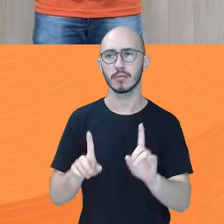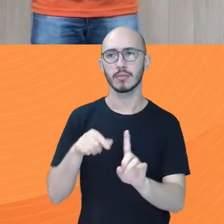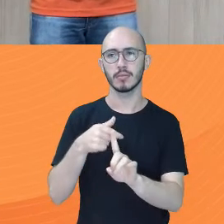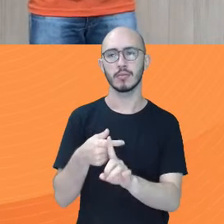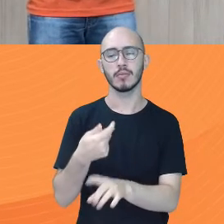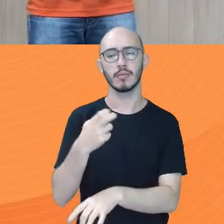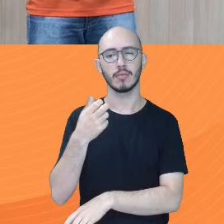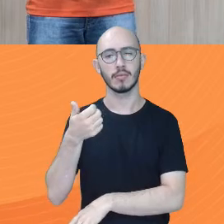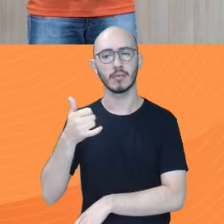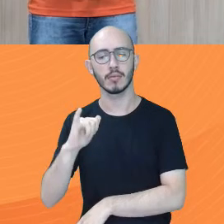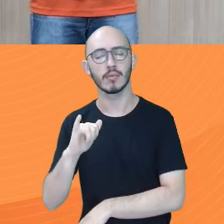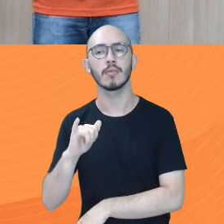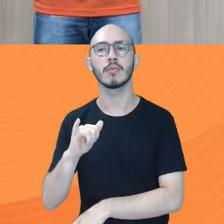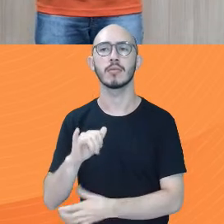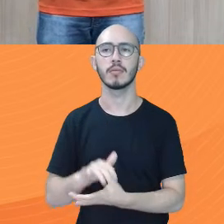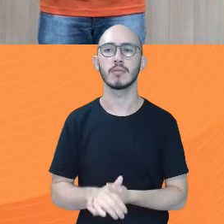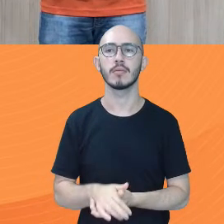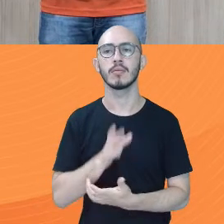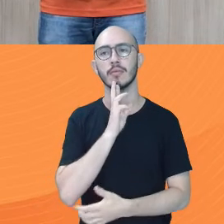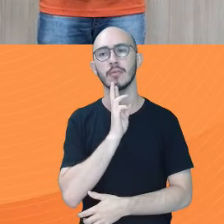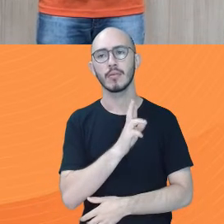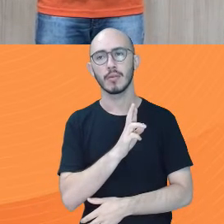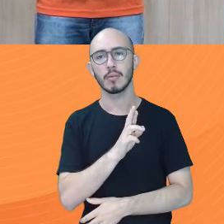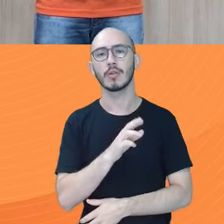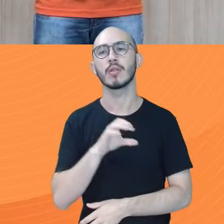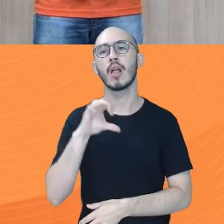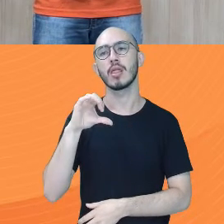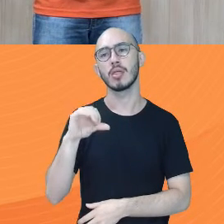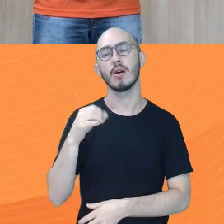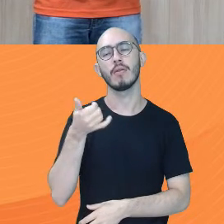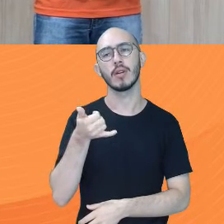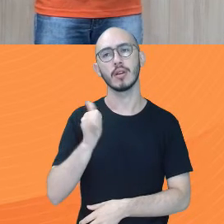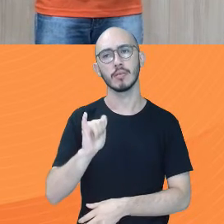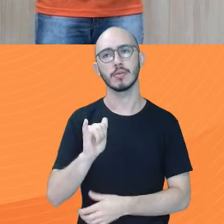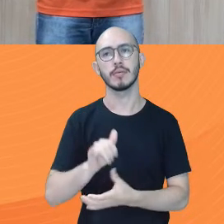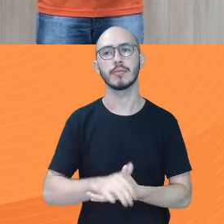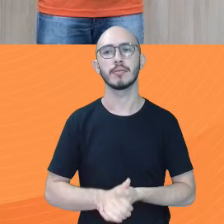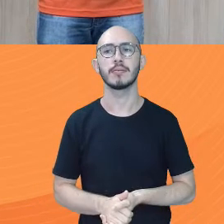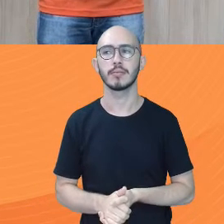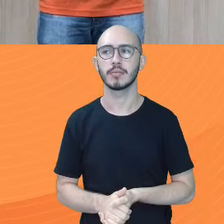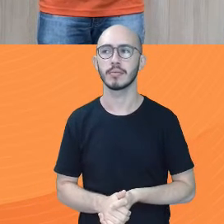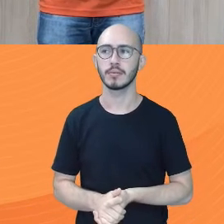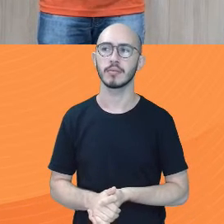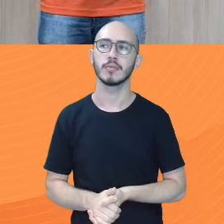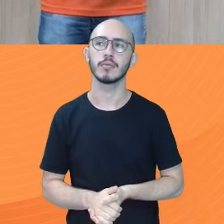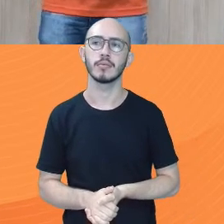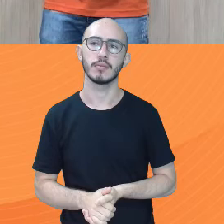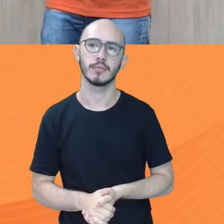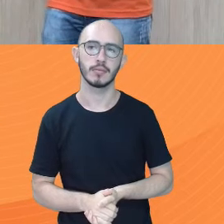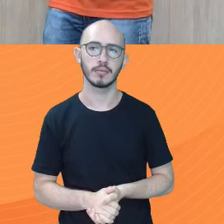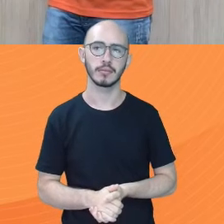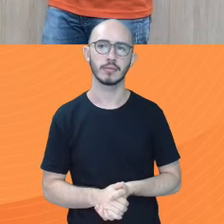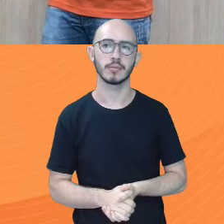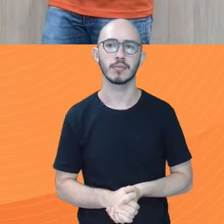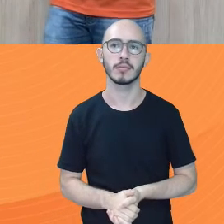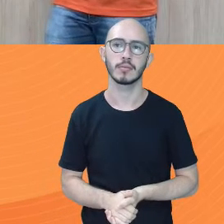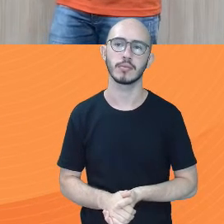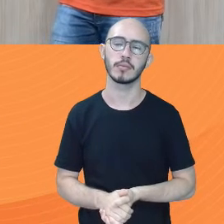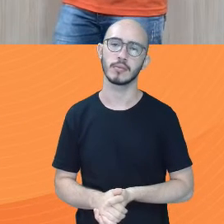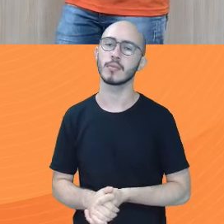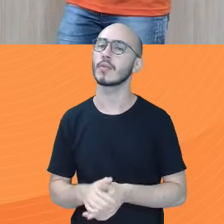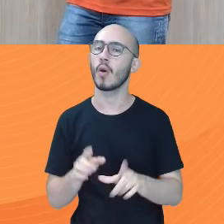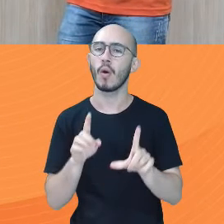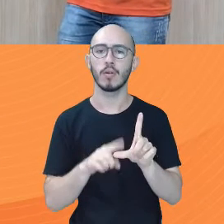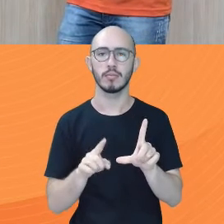5y. Então, 4y mais 5y, você soma o 4 mais o 5, dá igual a 9, certo? E repete o y, eu